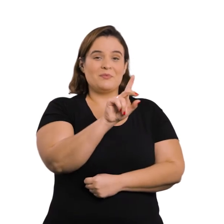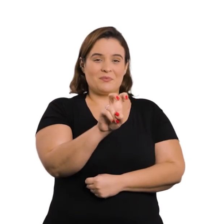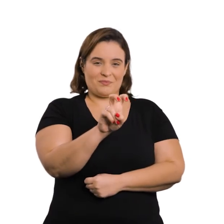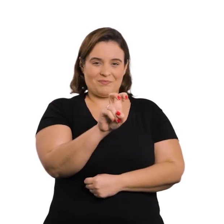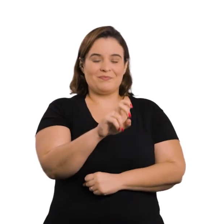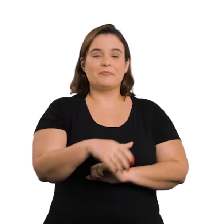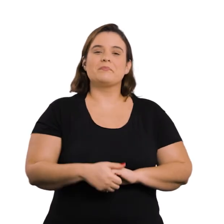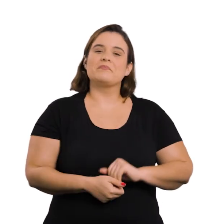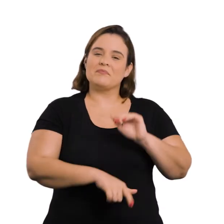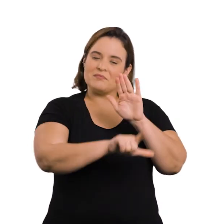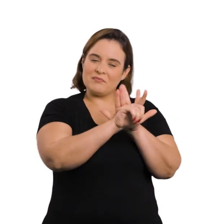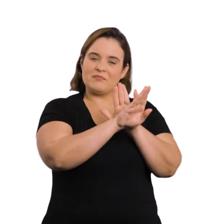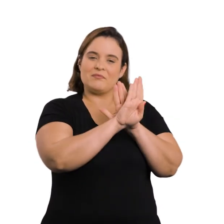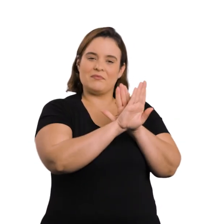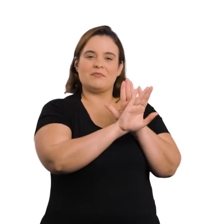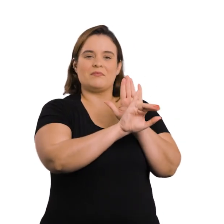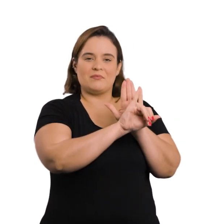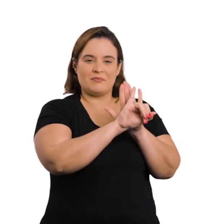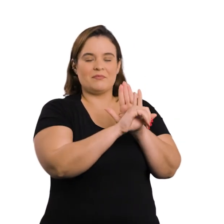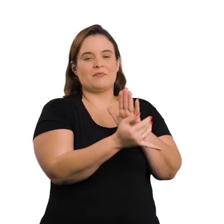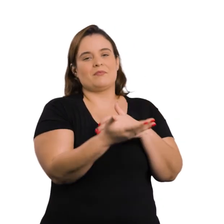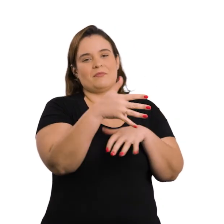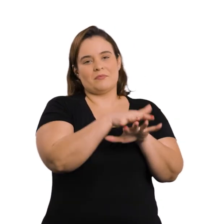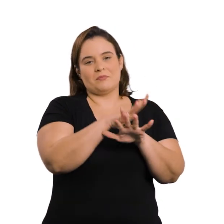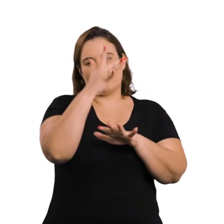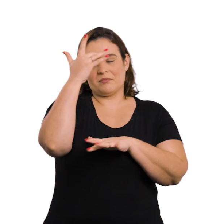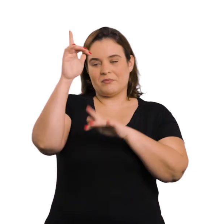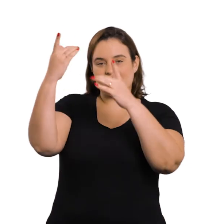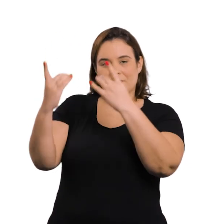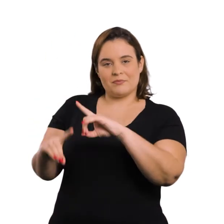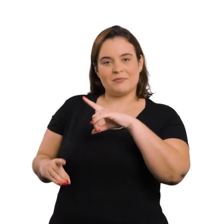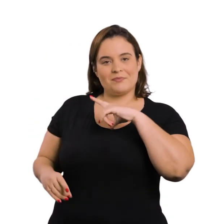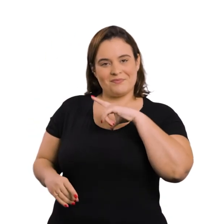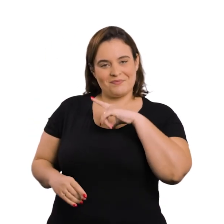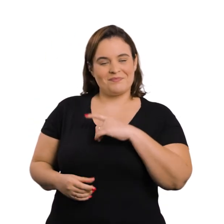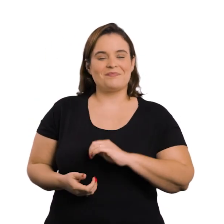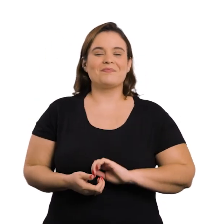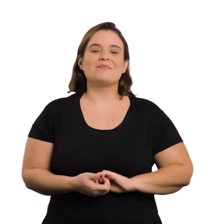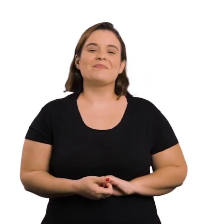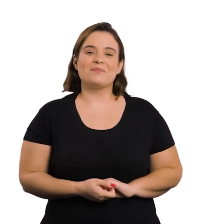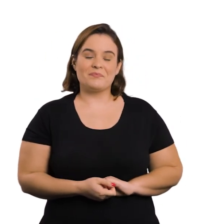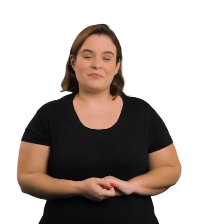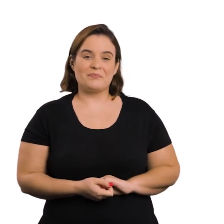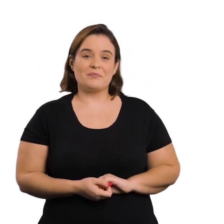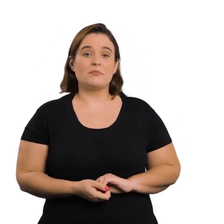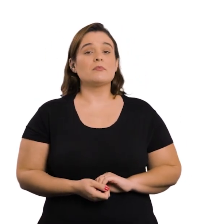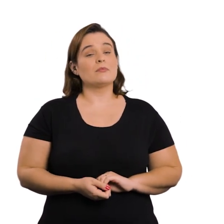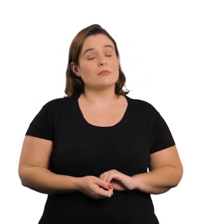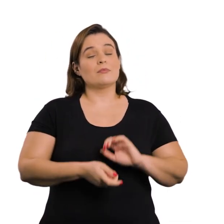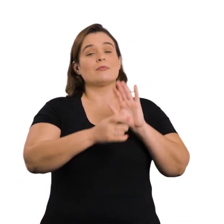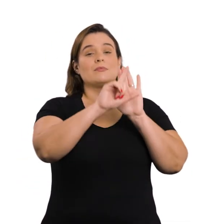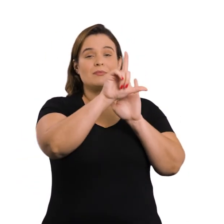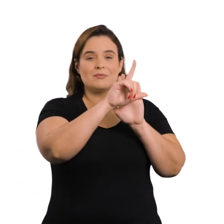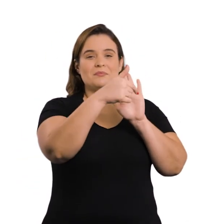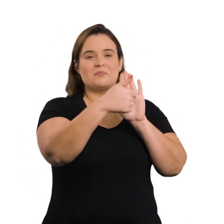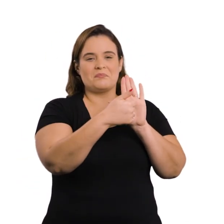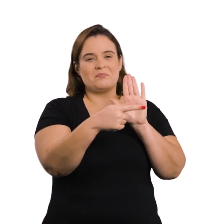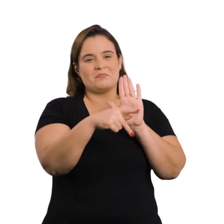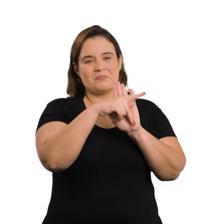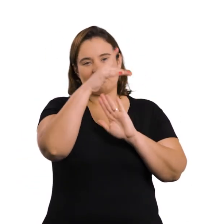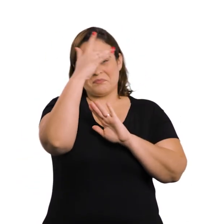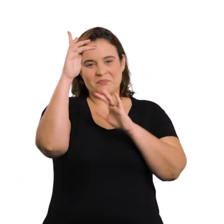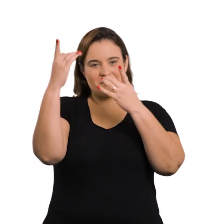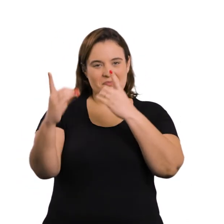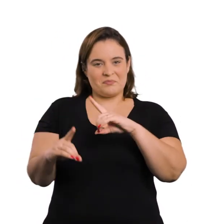2015. Institui a Lei Brasileira de Inclusão da Pessoa com Deficiência, também chamada de LBI ou Estatuto